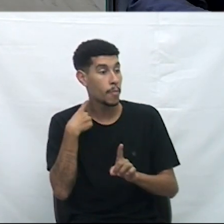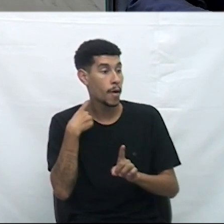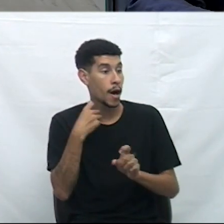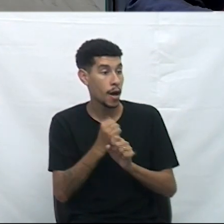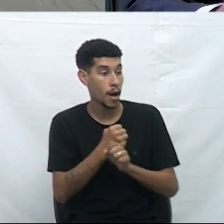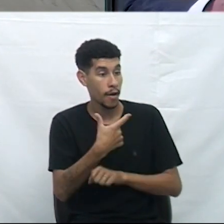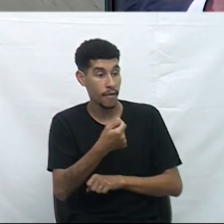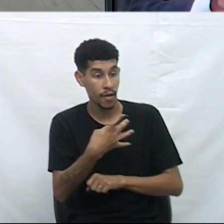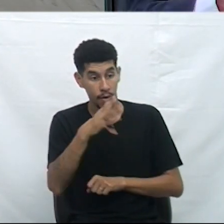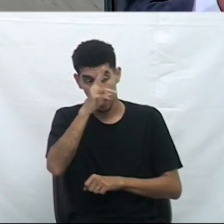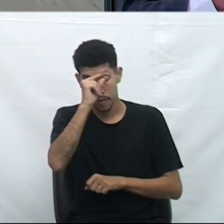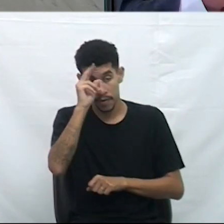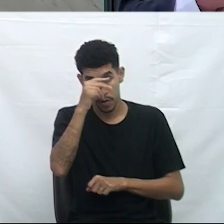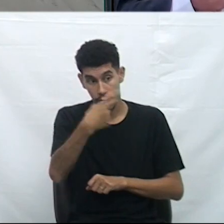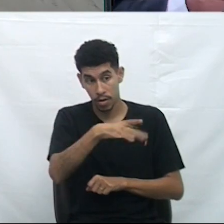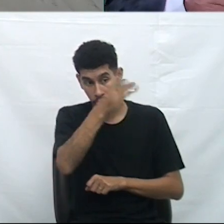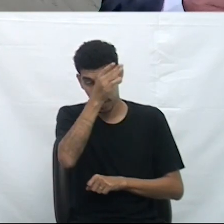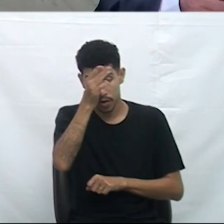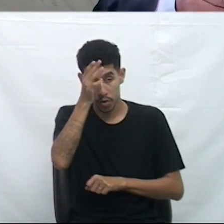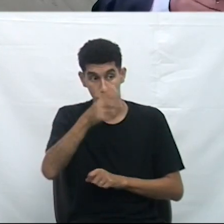Prefeitura Municipal de Criciúma.